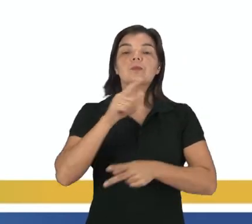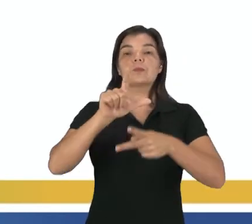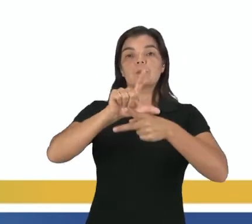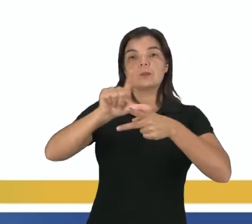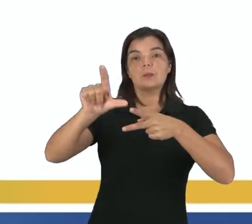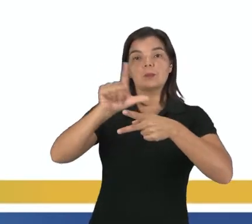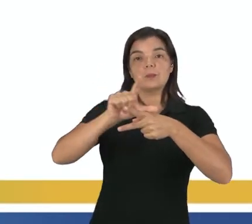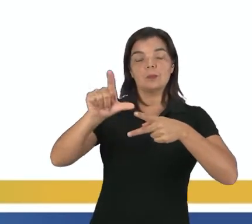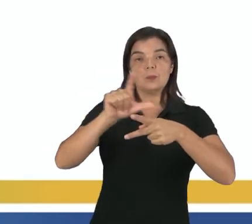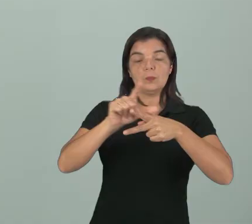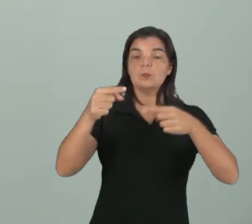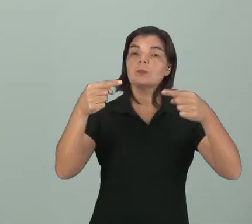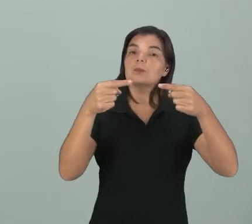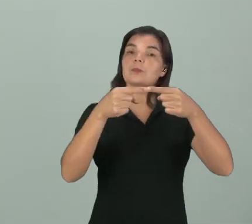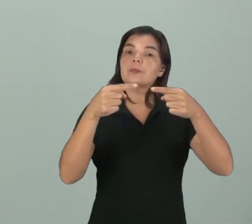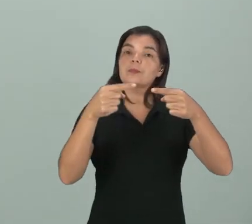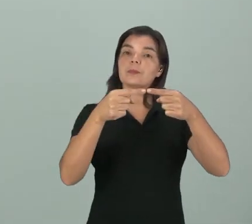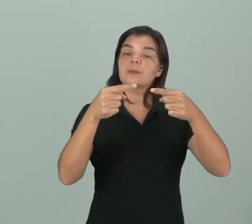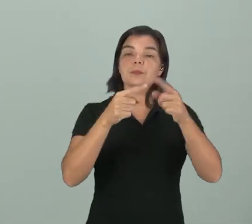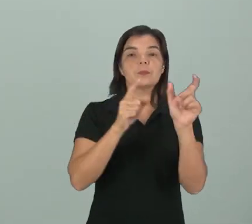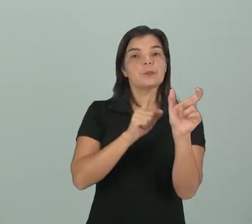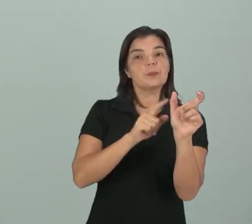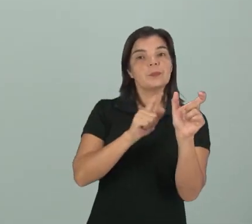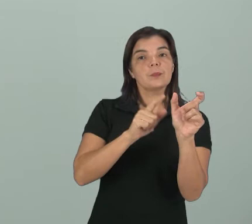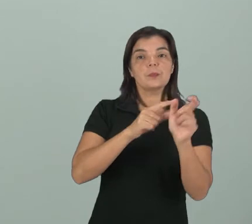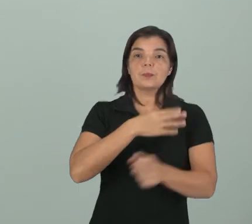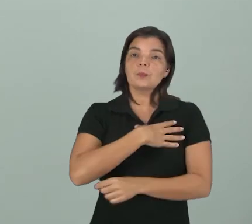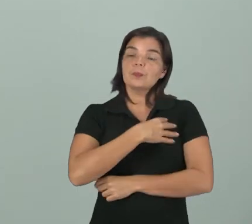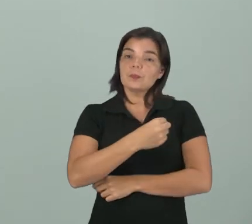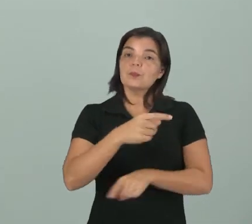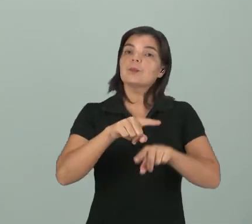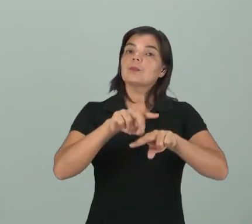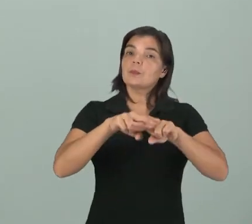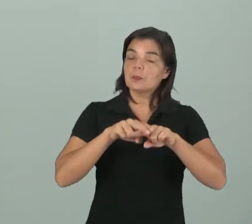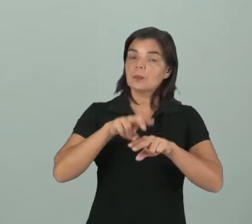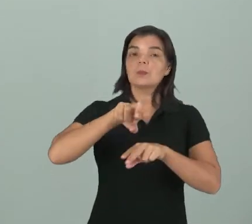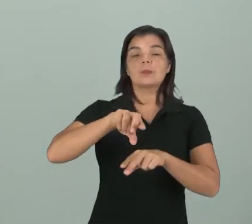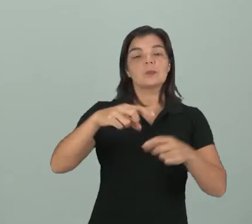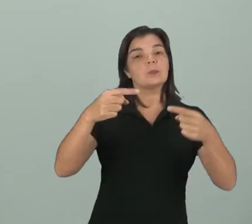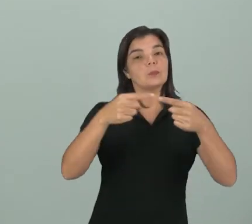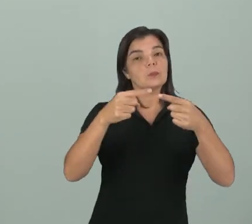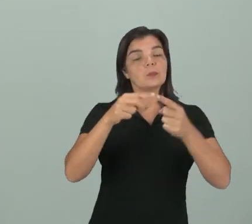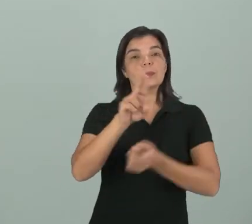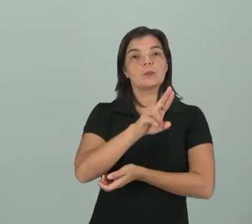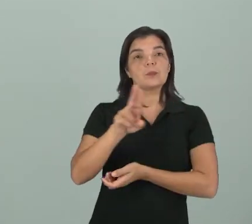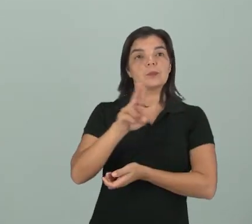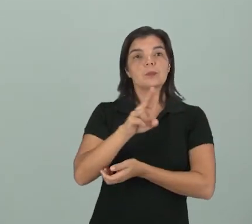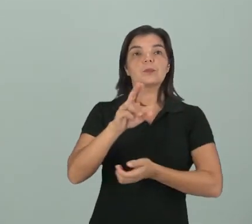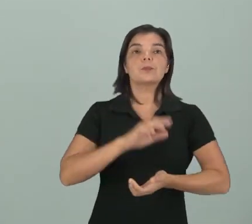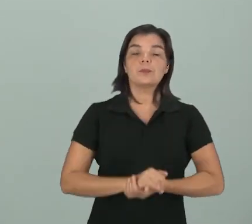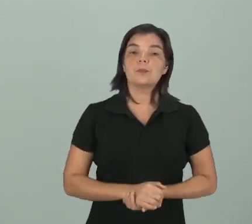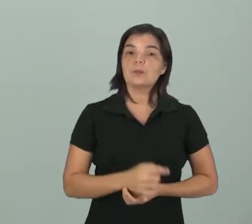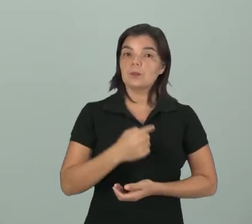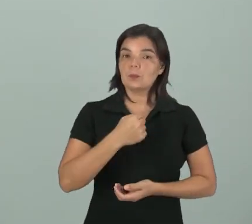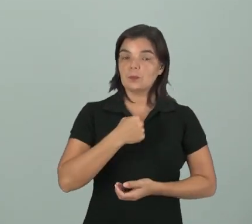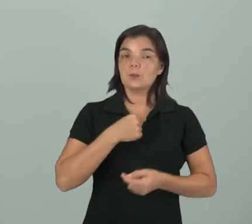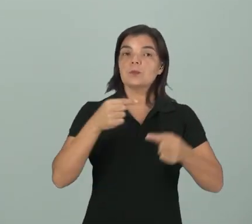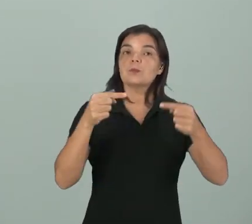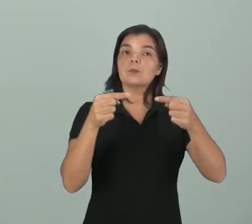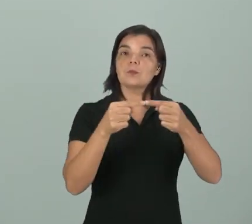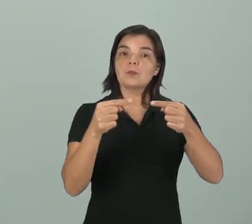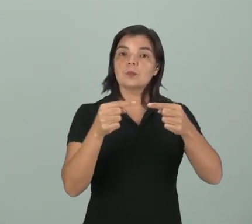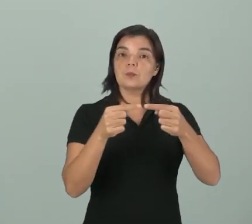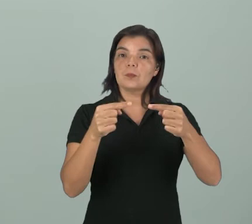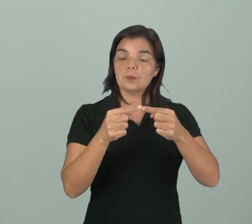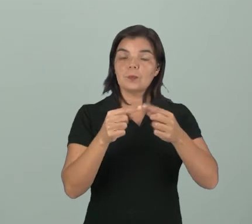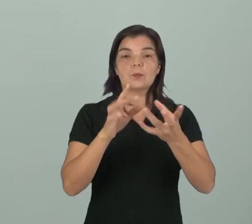masculino plural, para fazer combinação com a palavra filhotes. É isso que se trata a concordância nominal. Quando eu